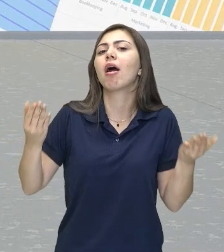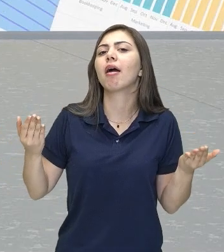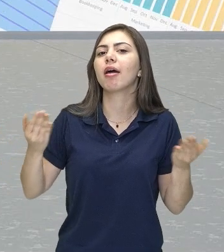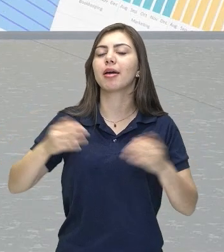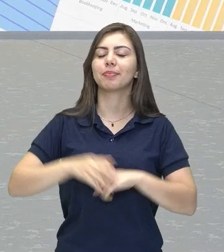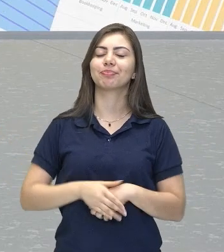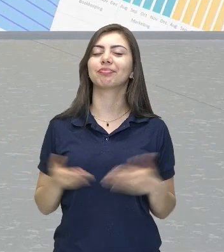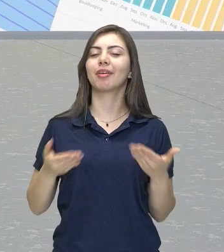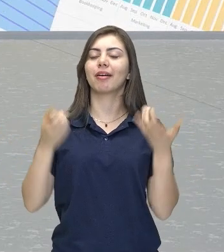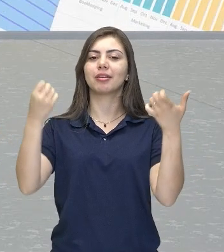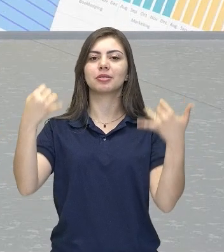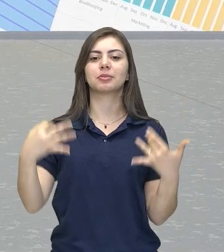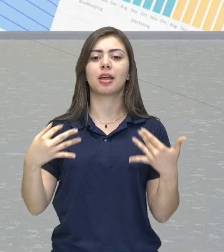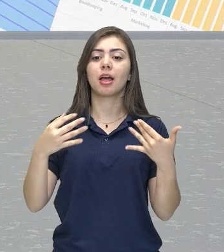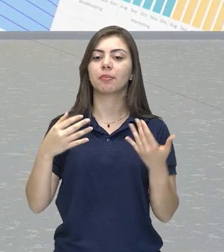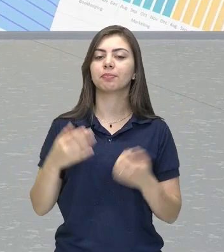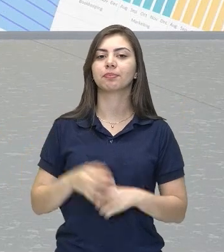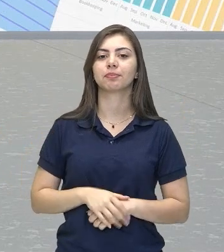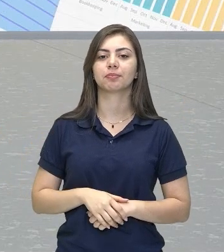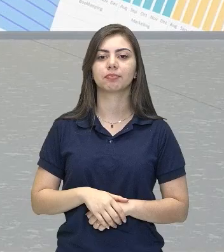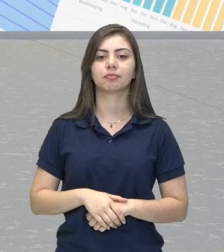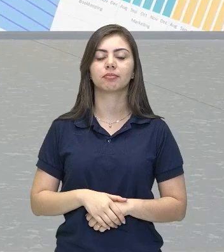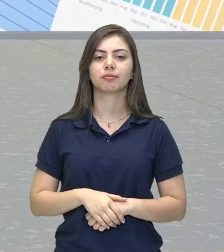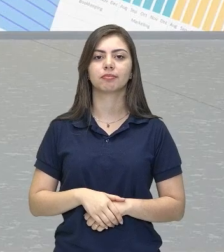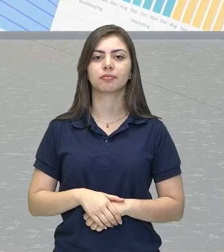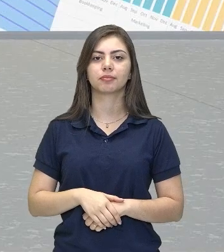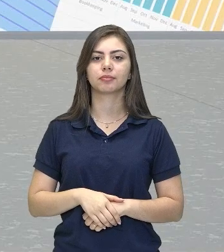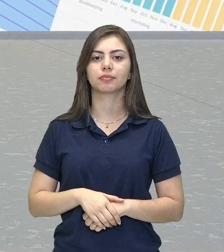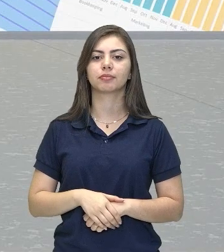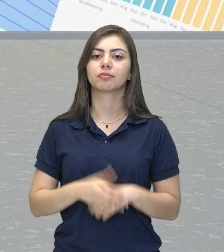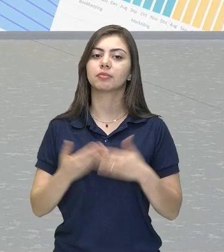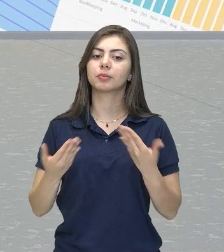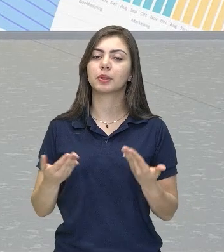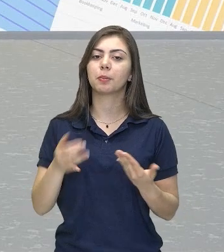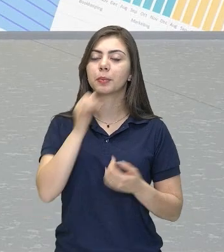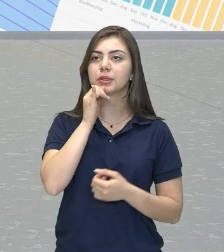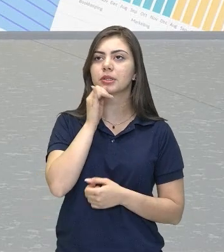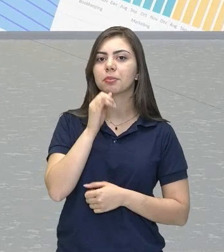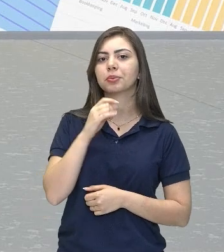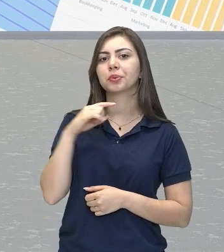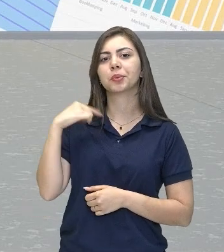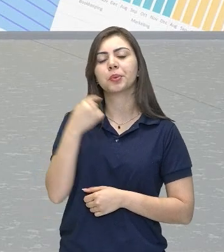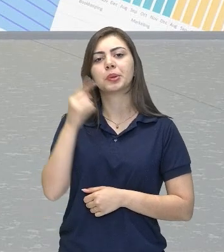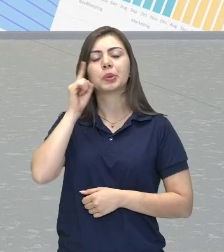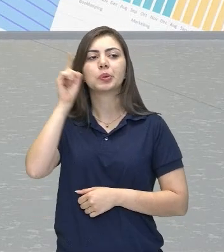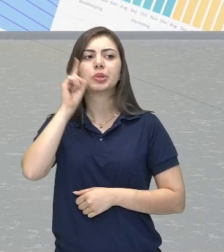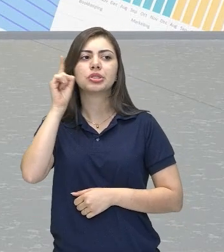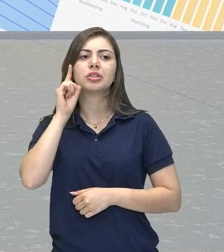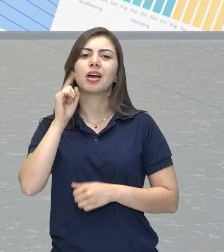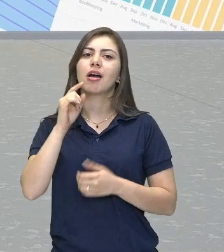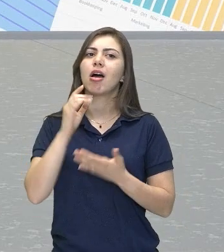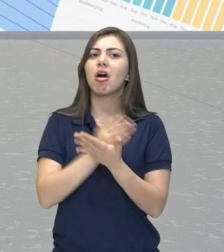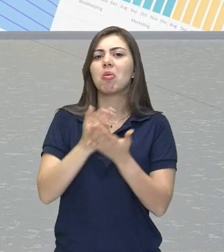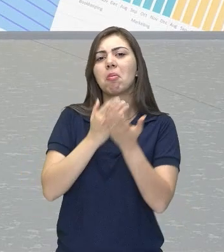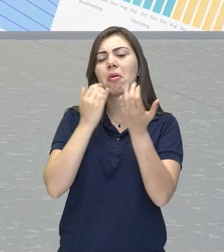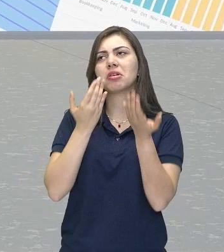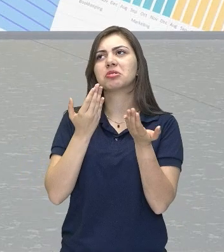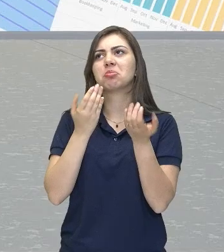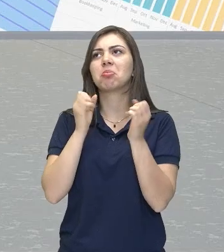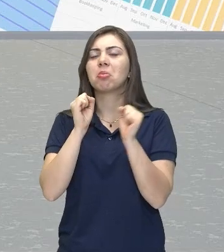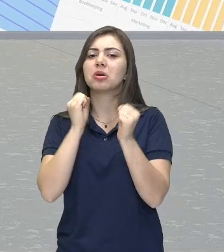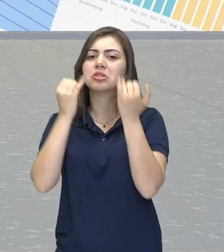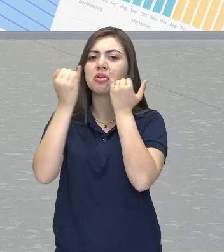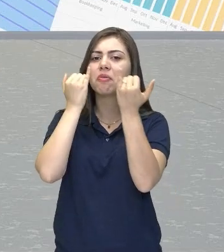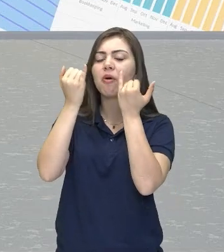algumas perguntas que podem ser feitas no nosso cotidiano podem ser respondidas através aí de um